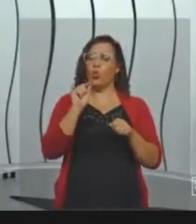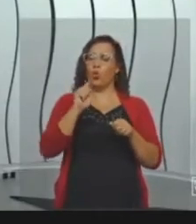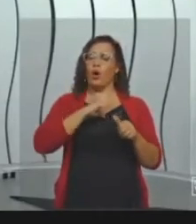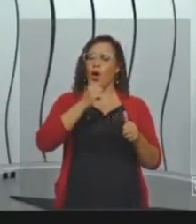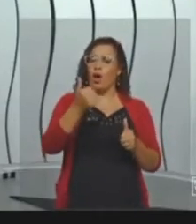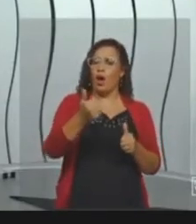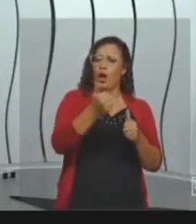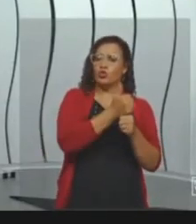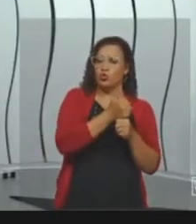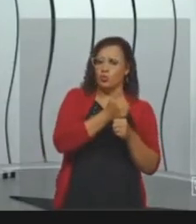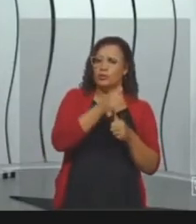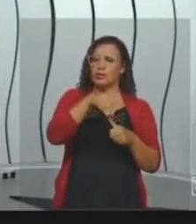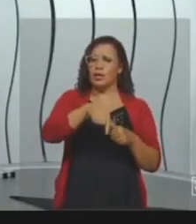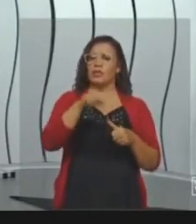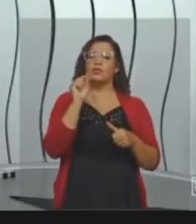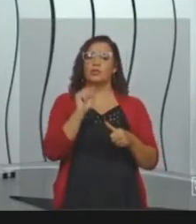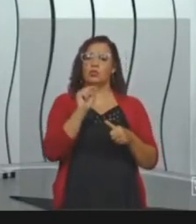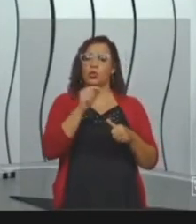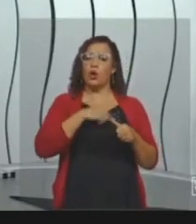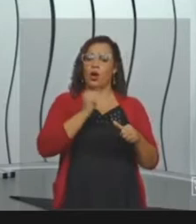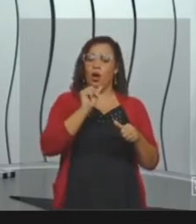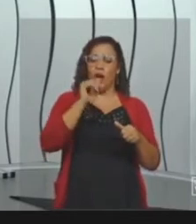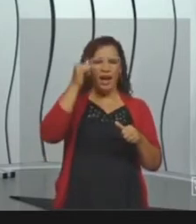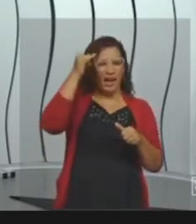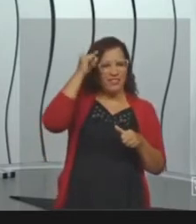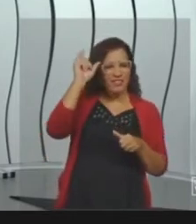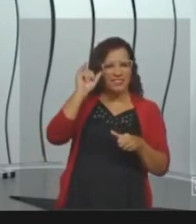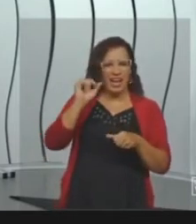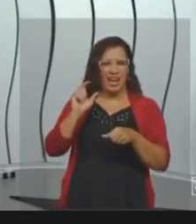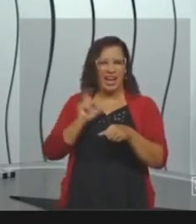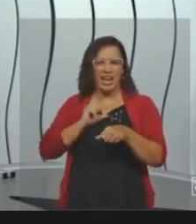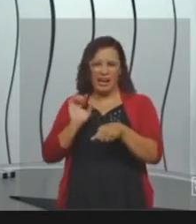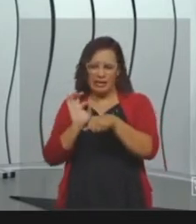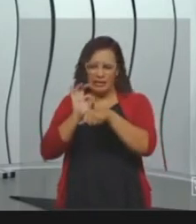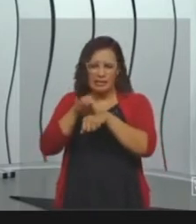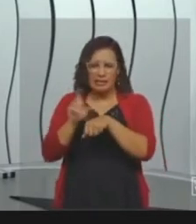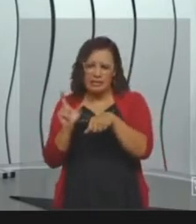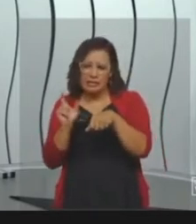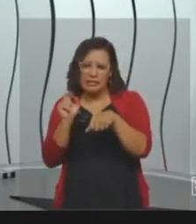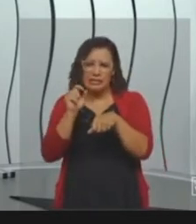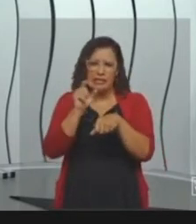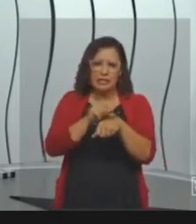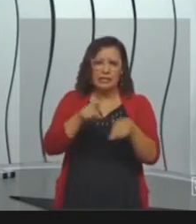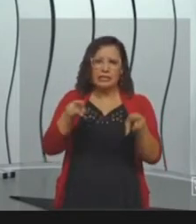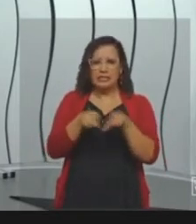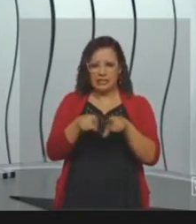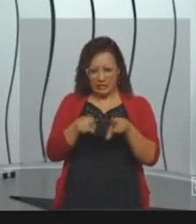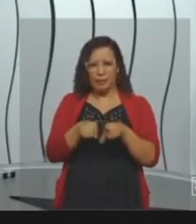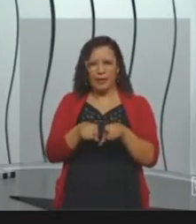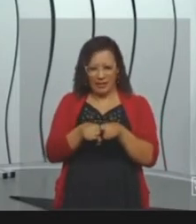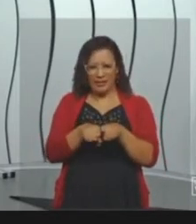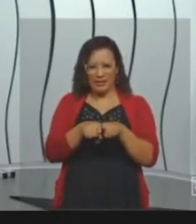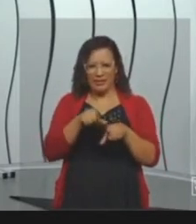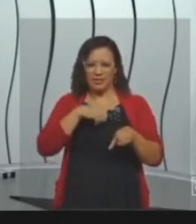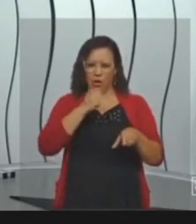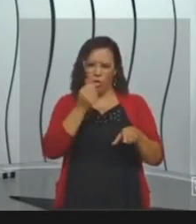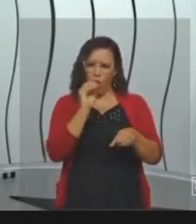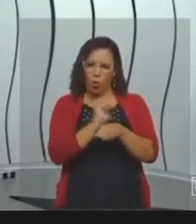para proteger aquela plantação de pragas, para conservar aquela plantação por mais tempo.